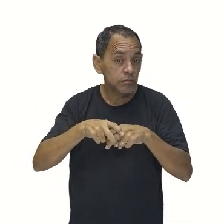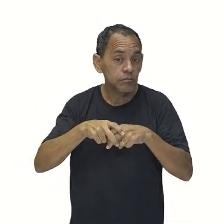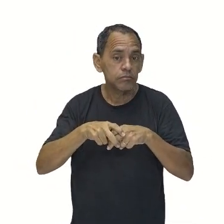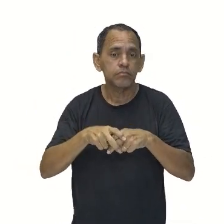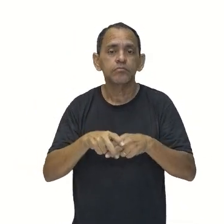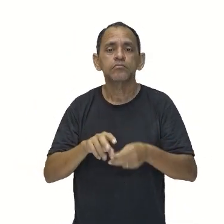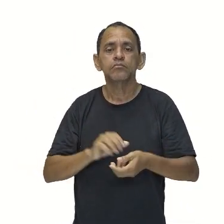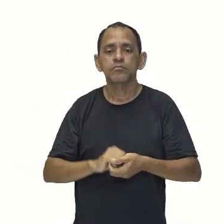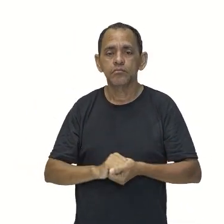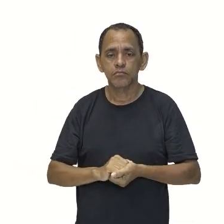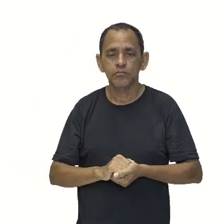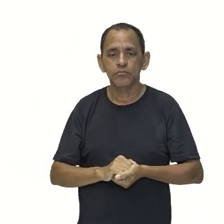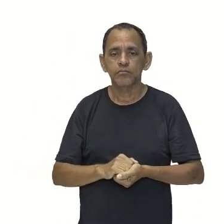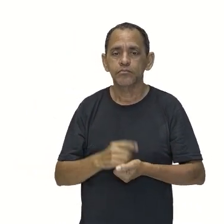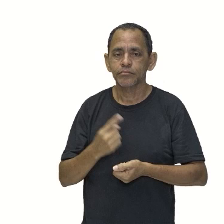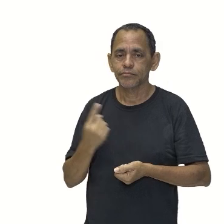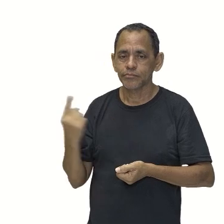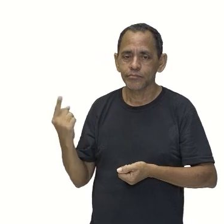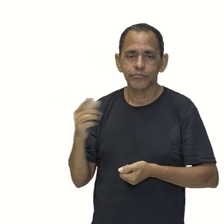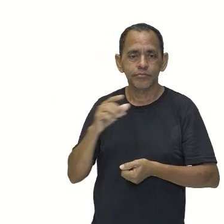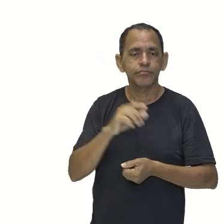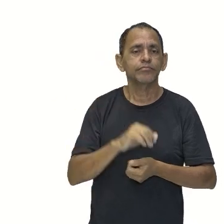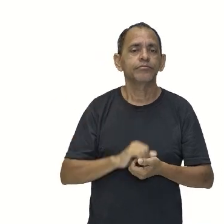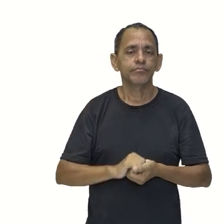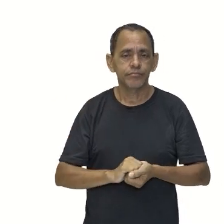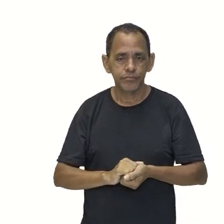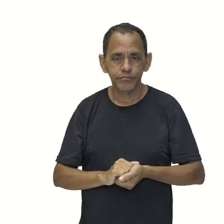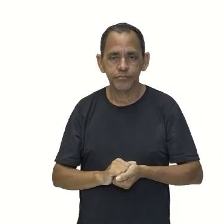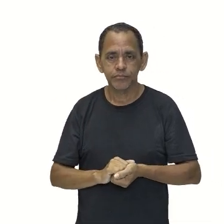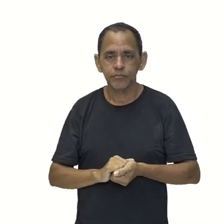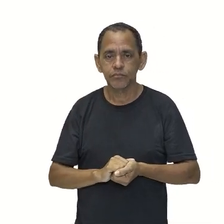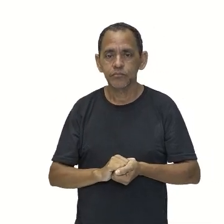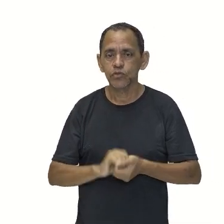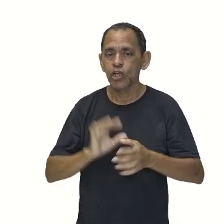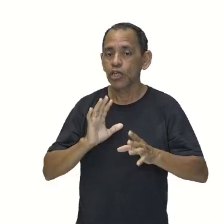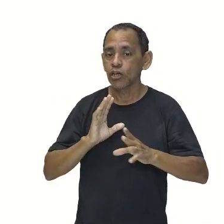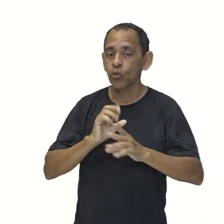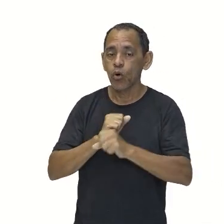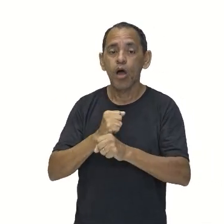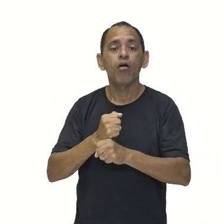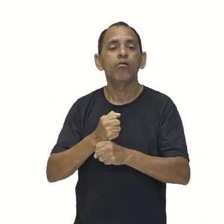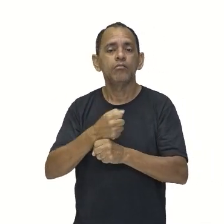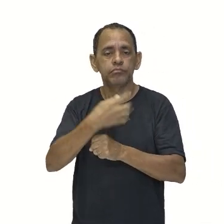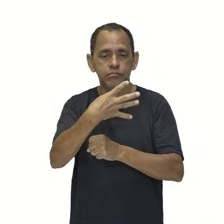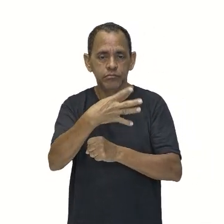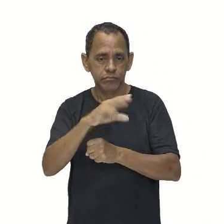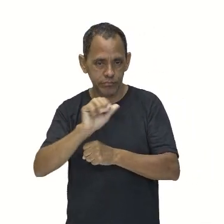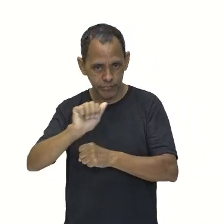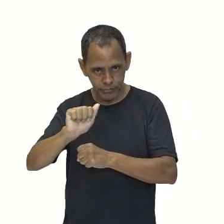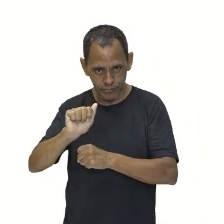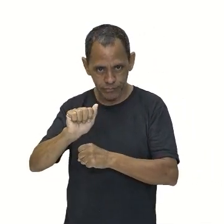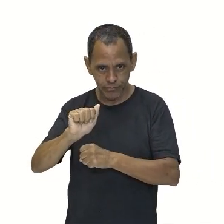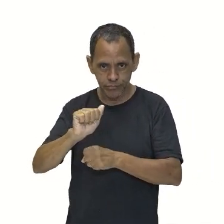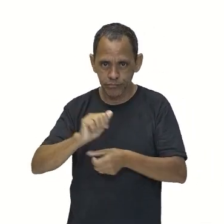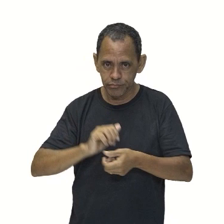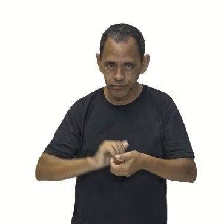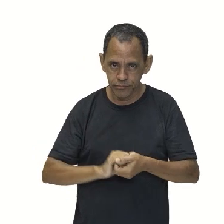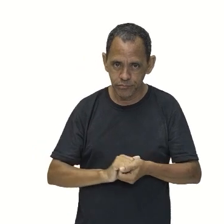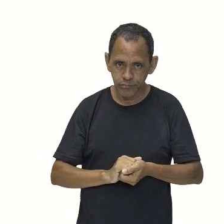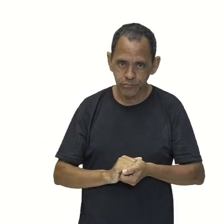mais outro A mais outro A daria 4A. Ó. Então, está